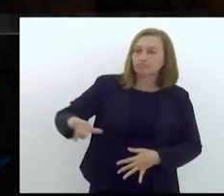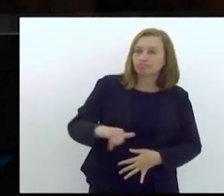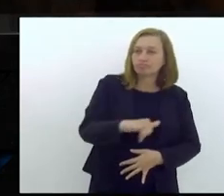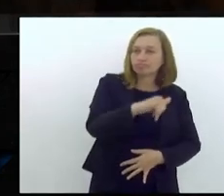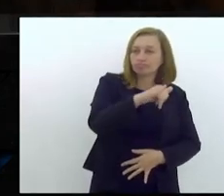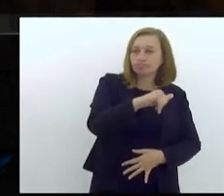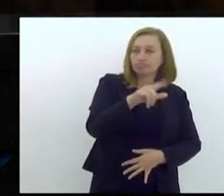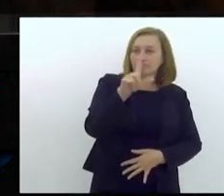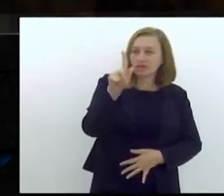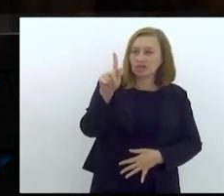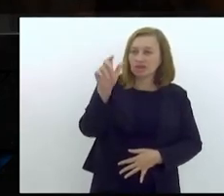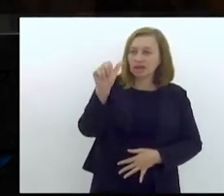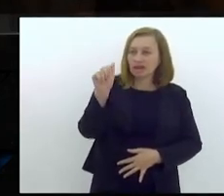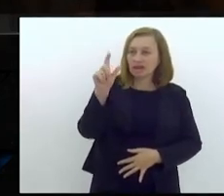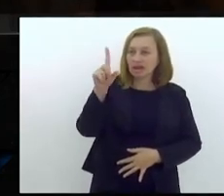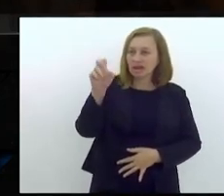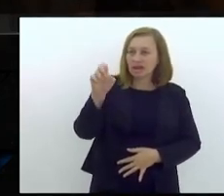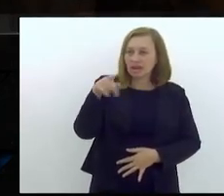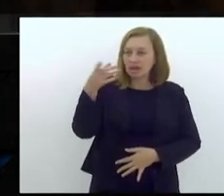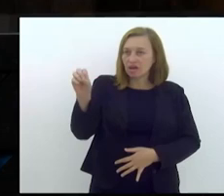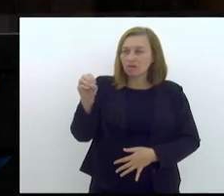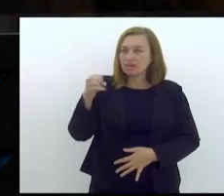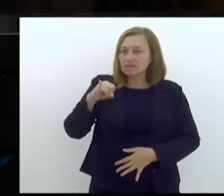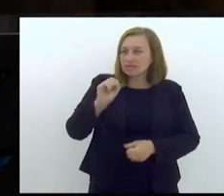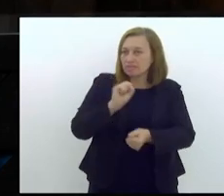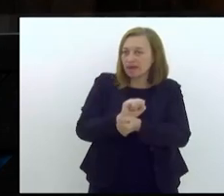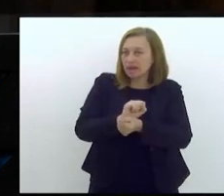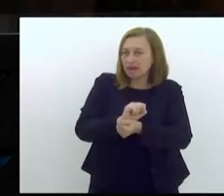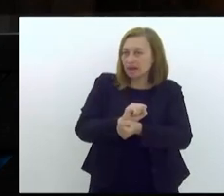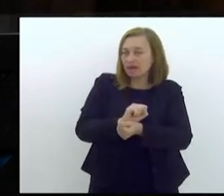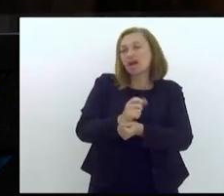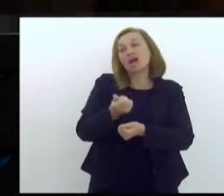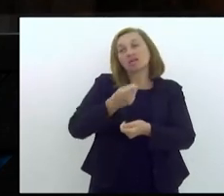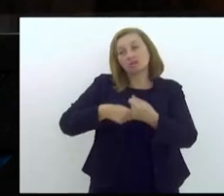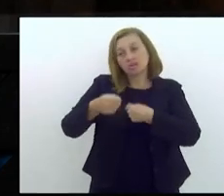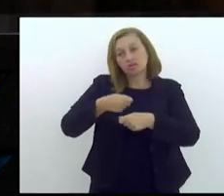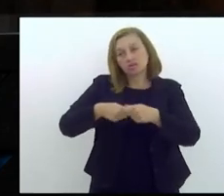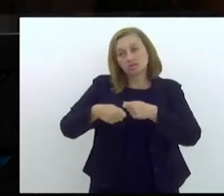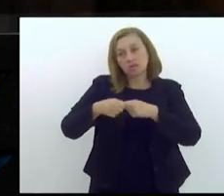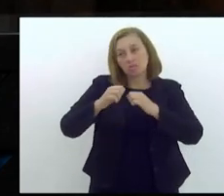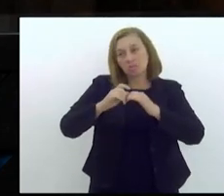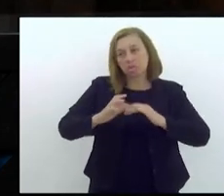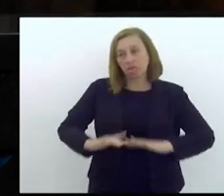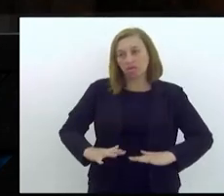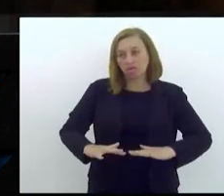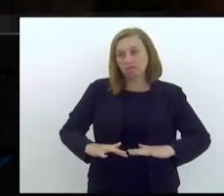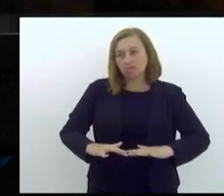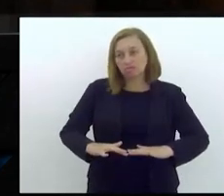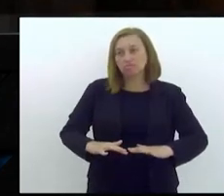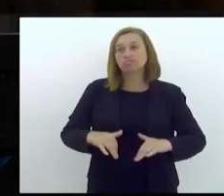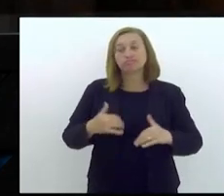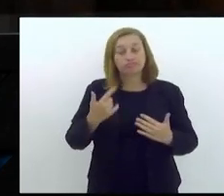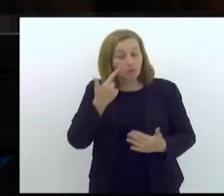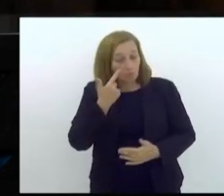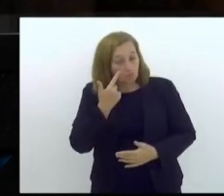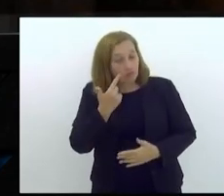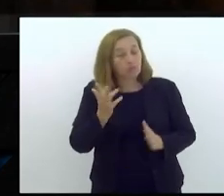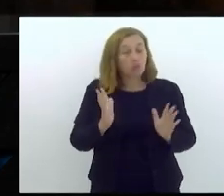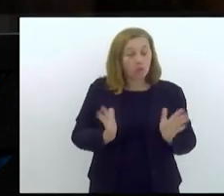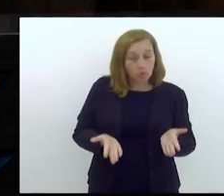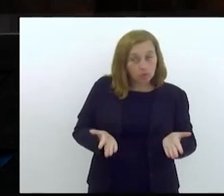sem um Galeão ativo também a nossa economia desaba e o que nós estamos vendo